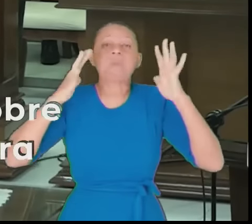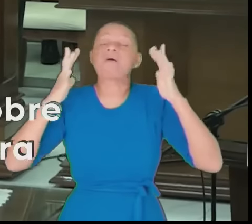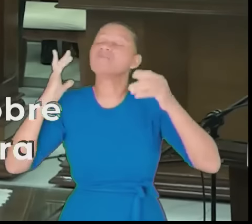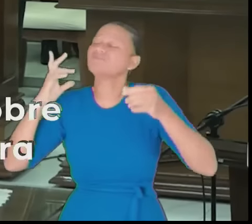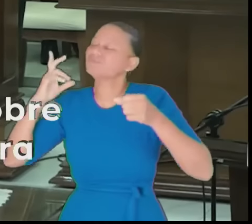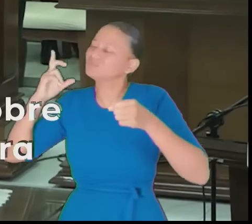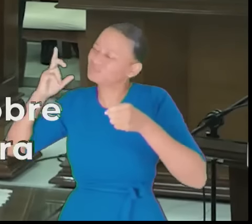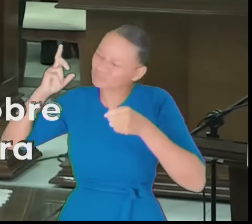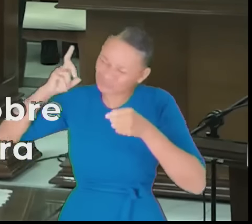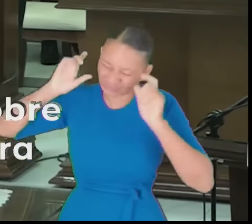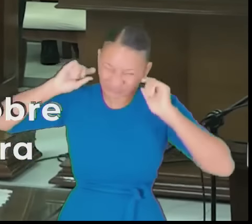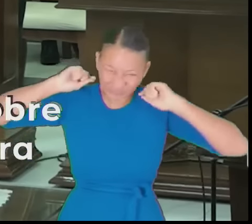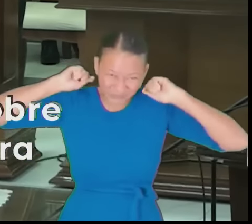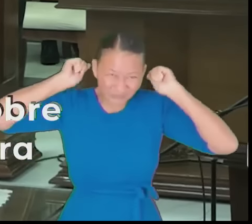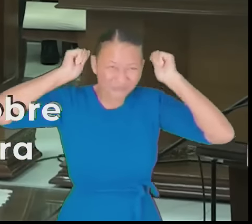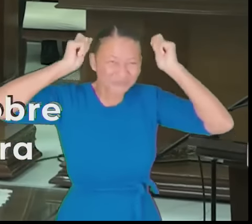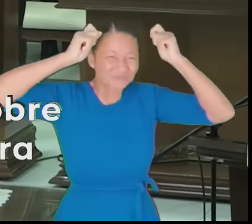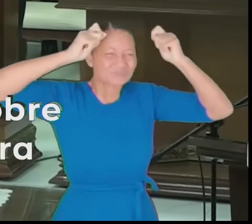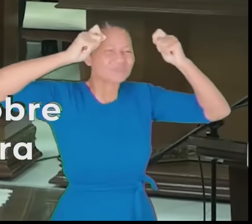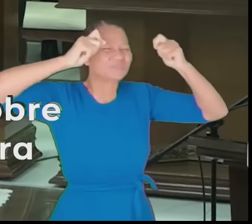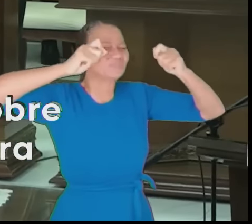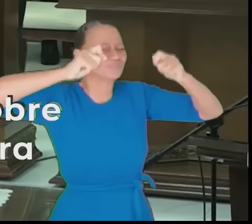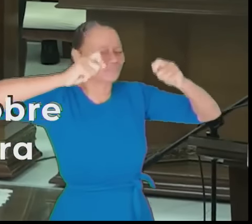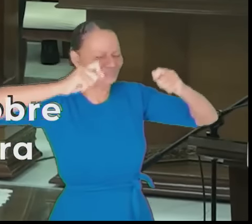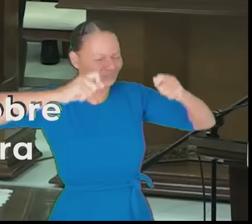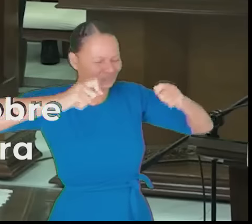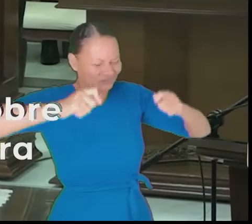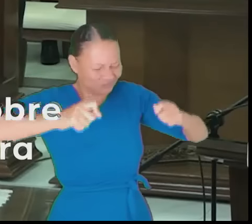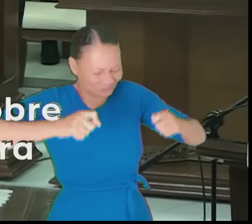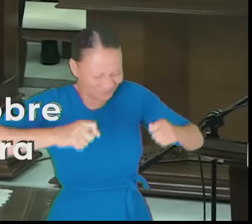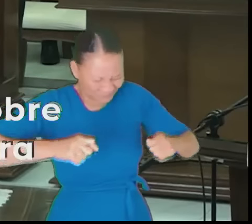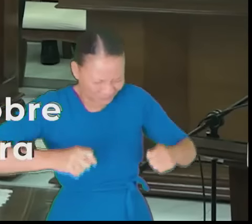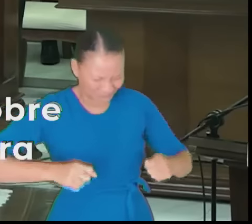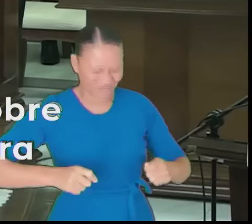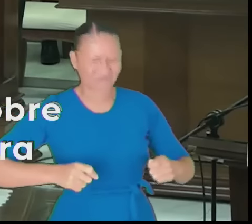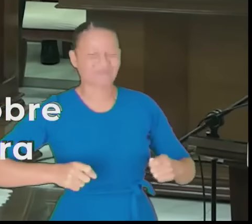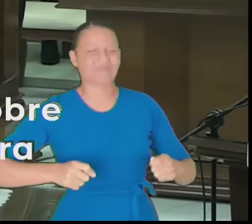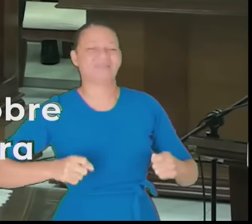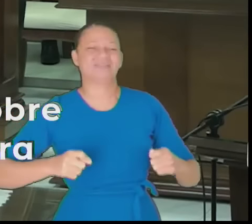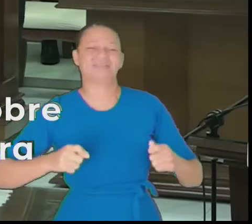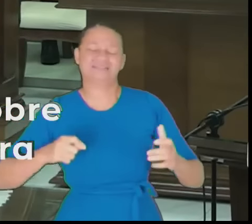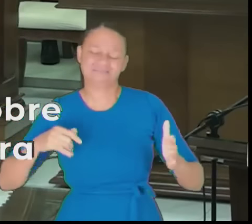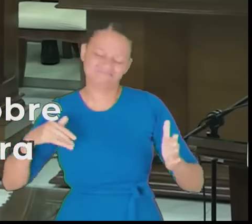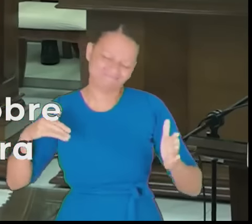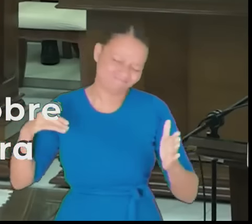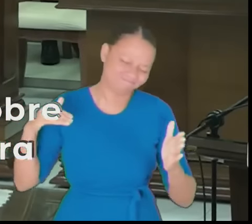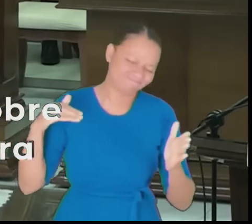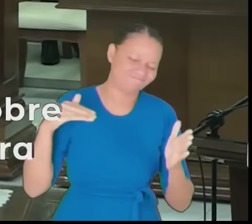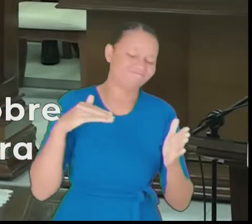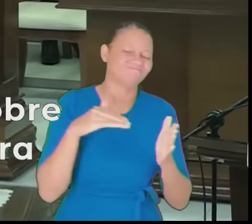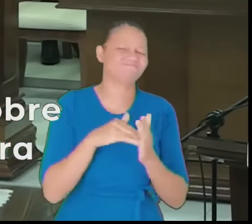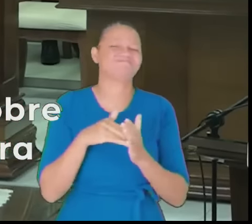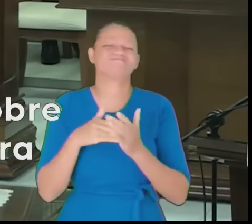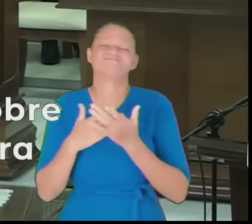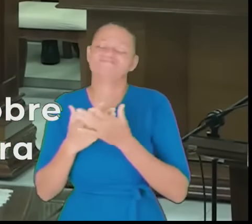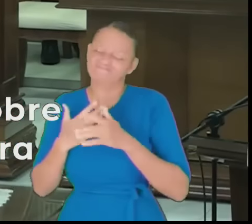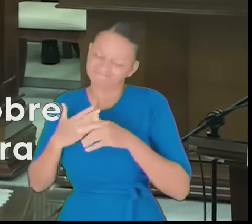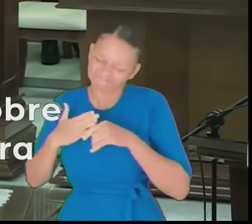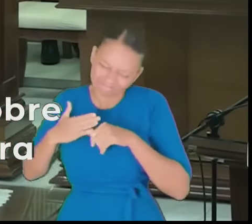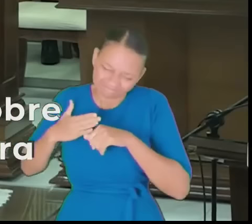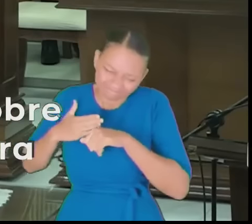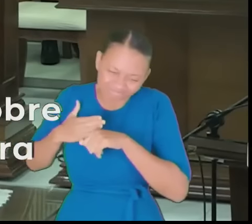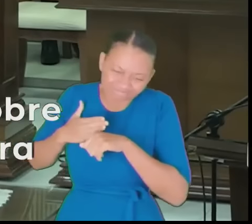a pôr o véu sobre o seu rosto, até que entrava para